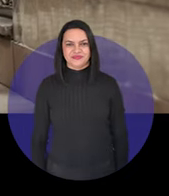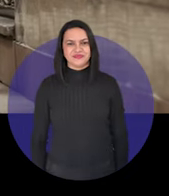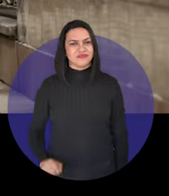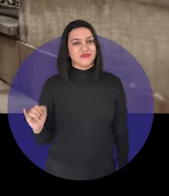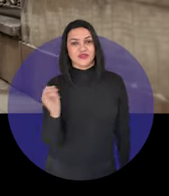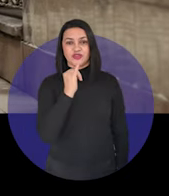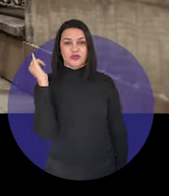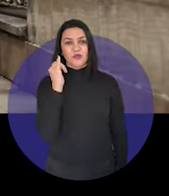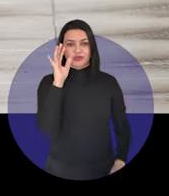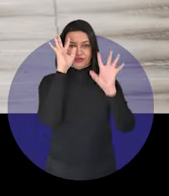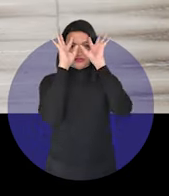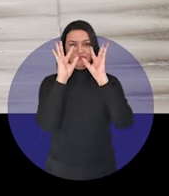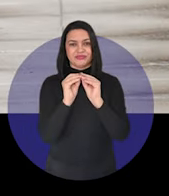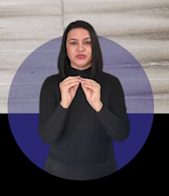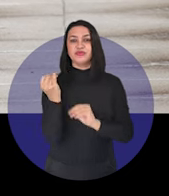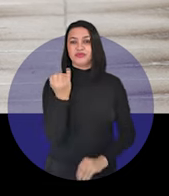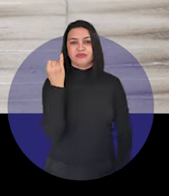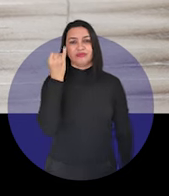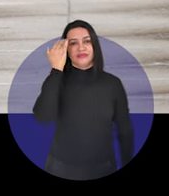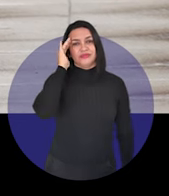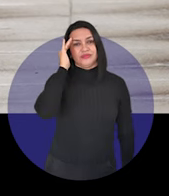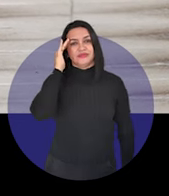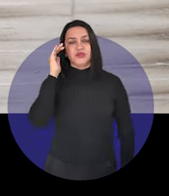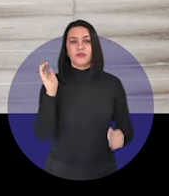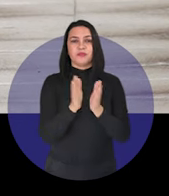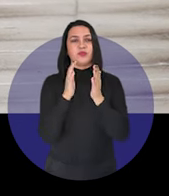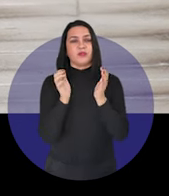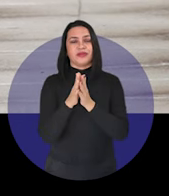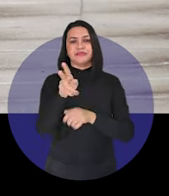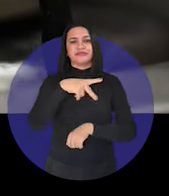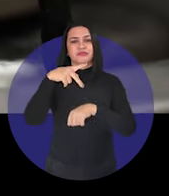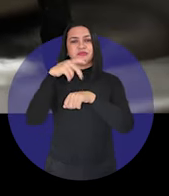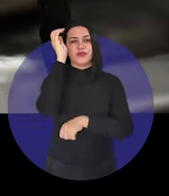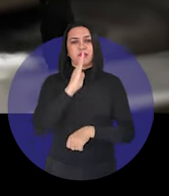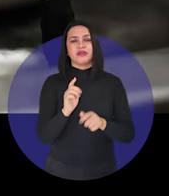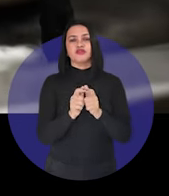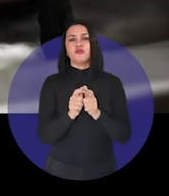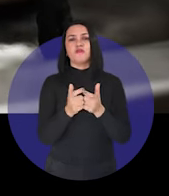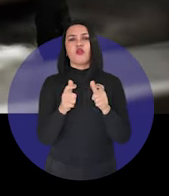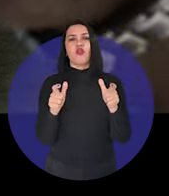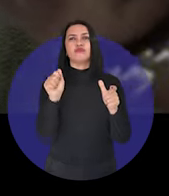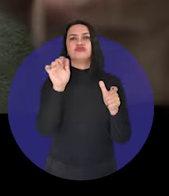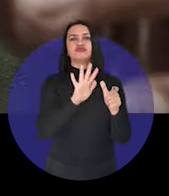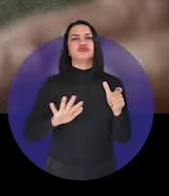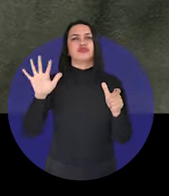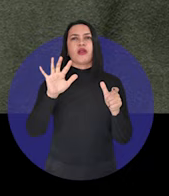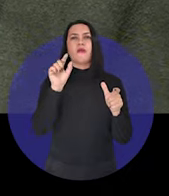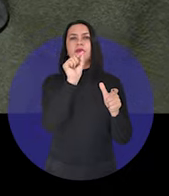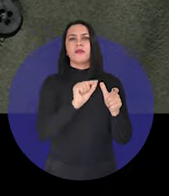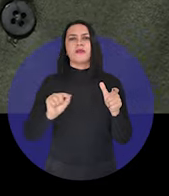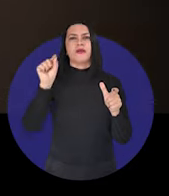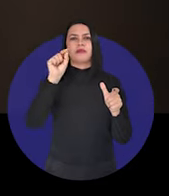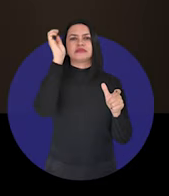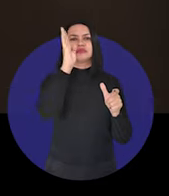É importante entender que a pobreza no nosso país, infelizmente, cresceu de um modo geral, porque os fatores são,